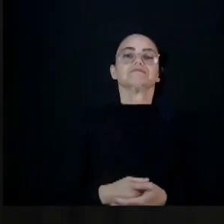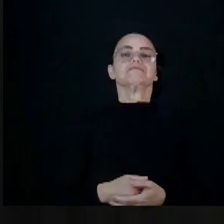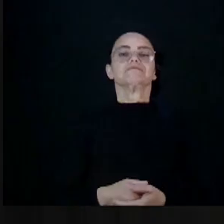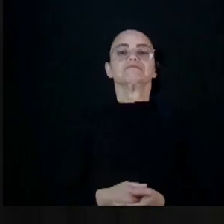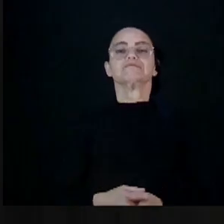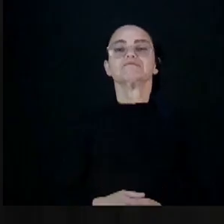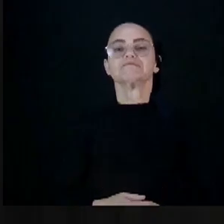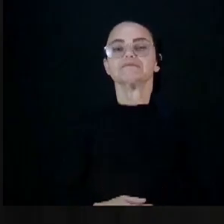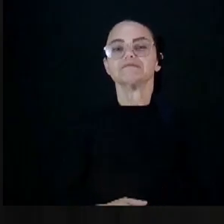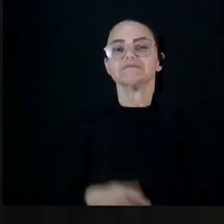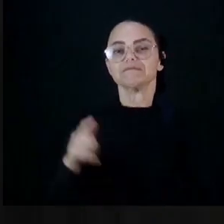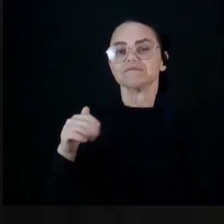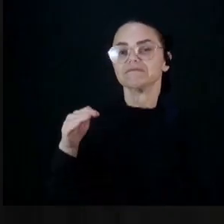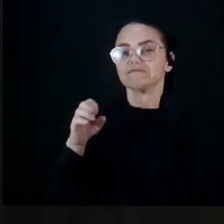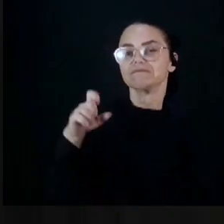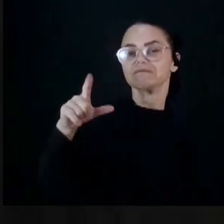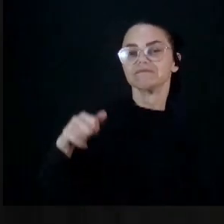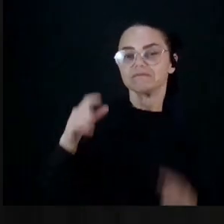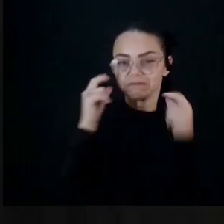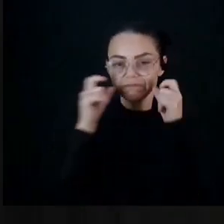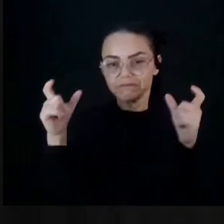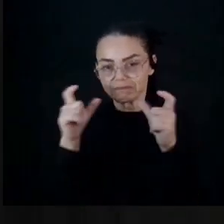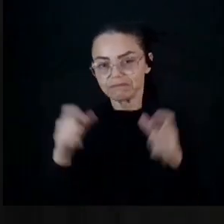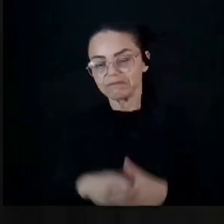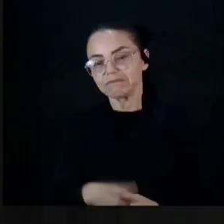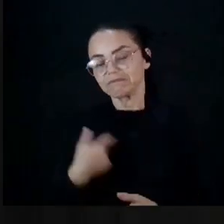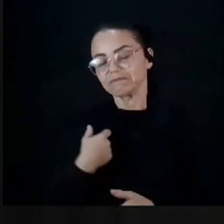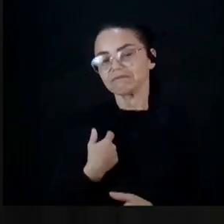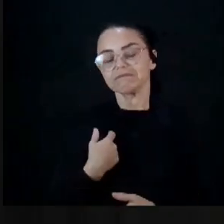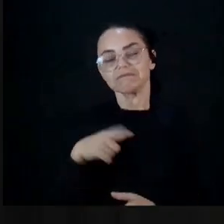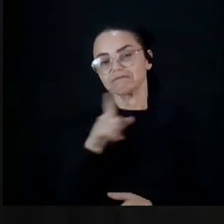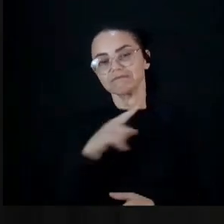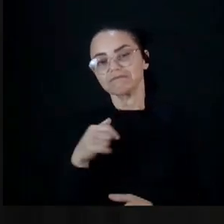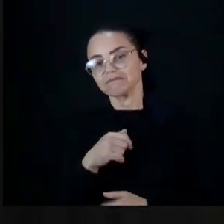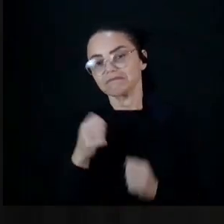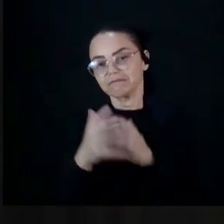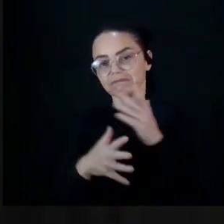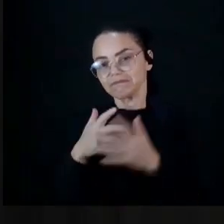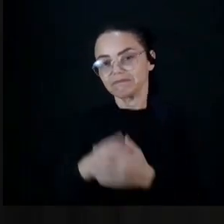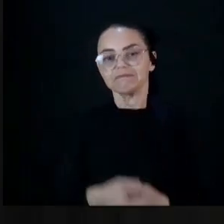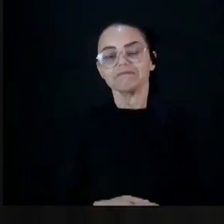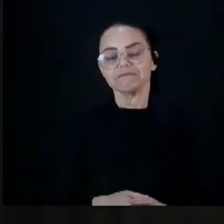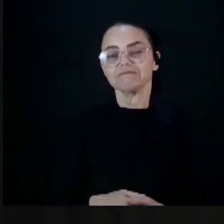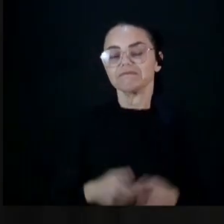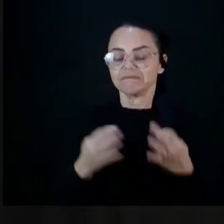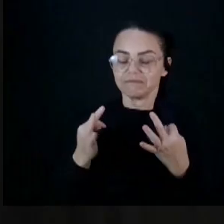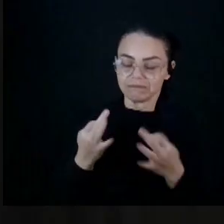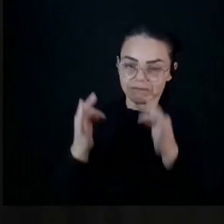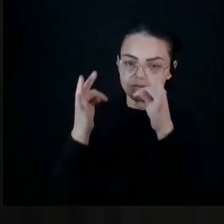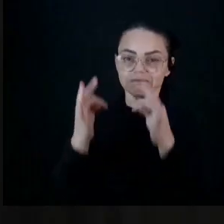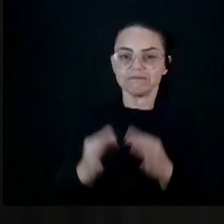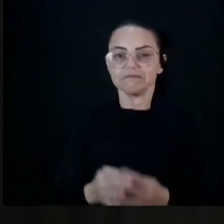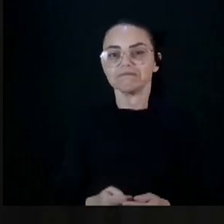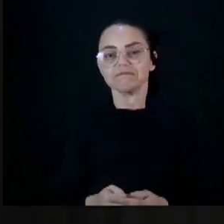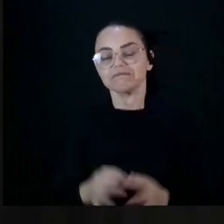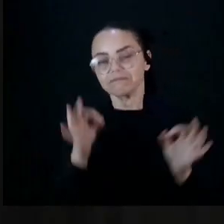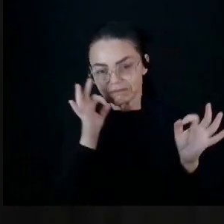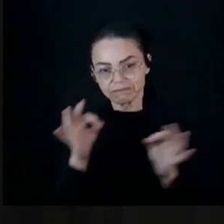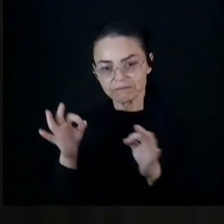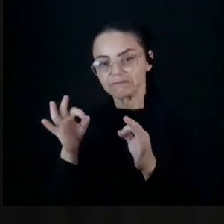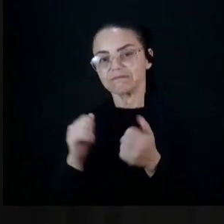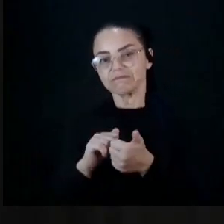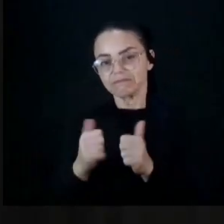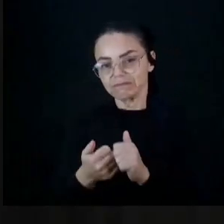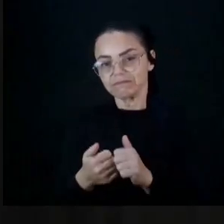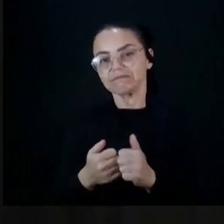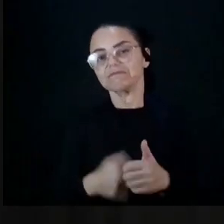Samuel, uma coisa que chama atenção aqui é que a gente não está mais falando apenas da tecnologia para assistir ao jogo. Ela passa a